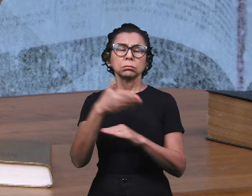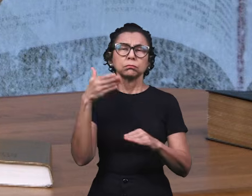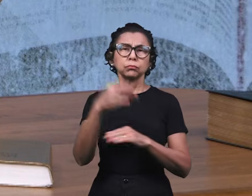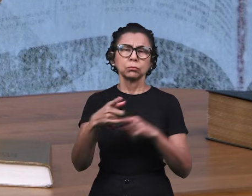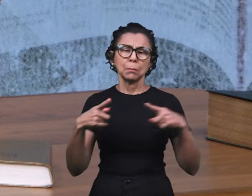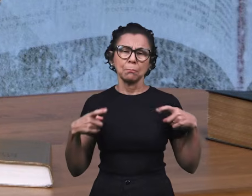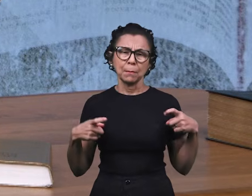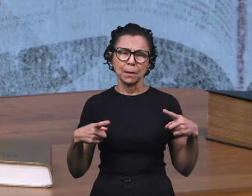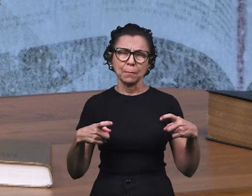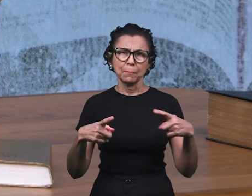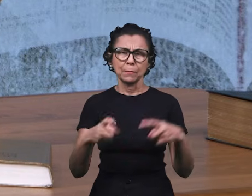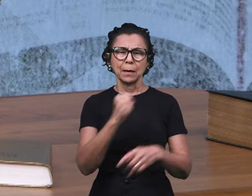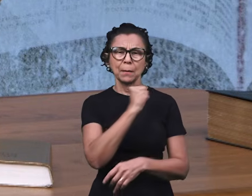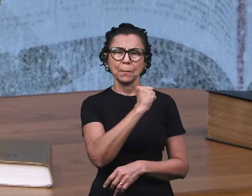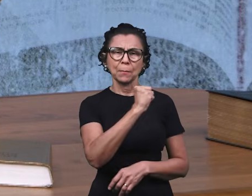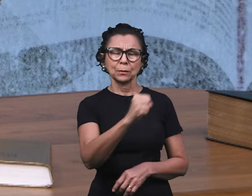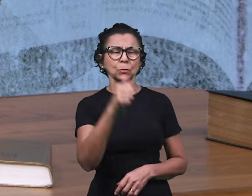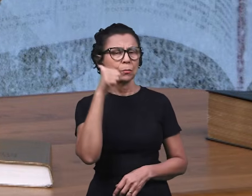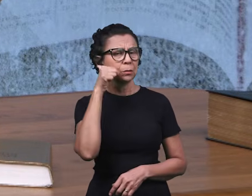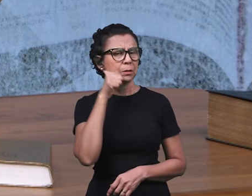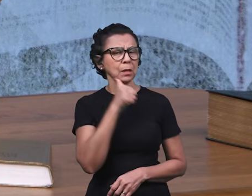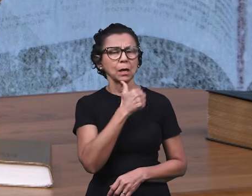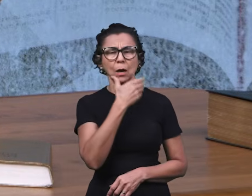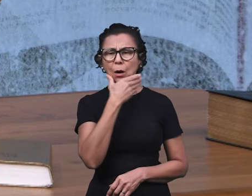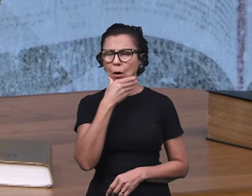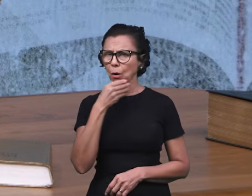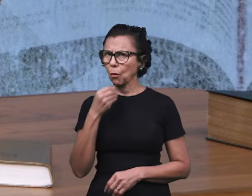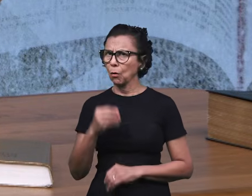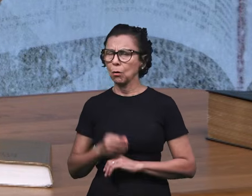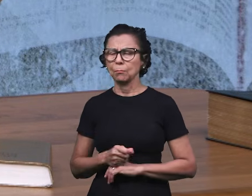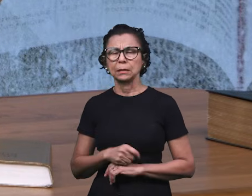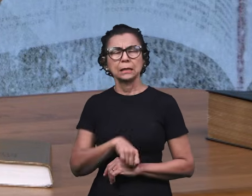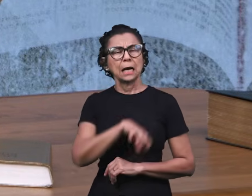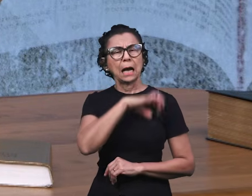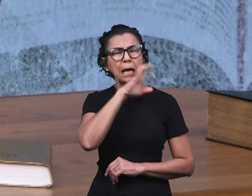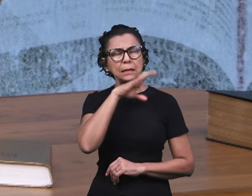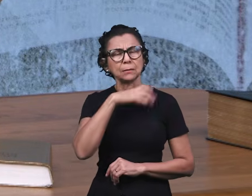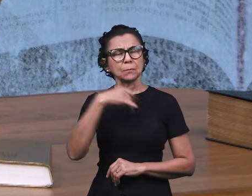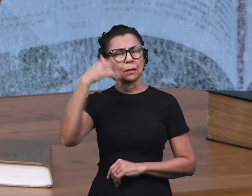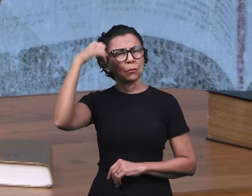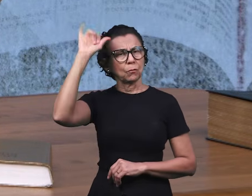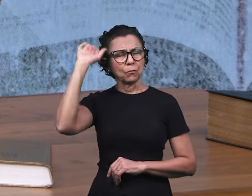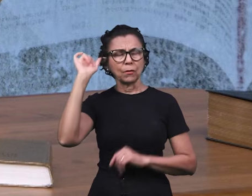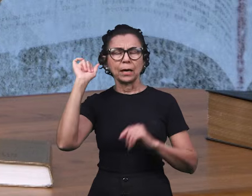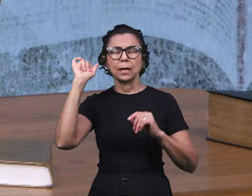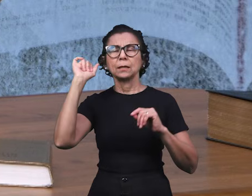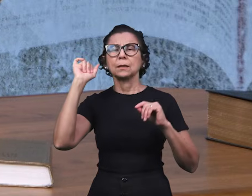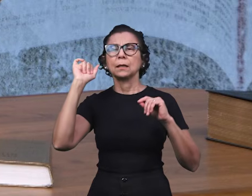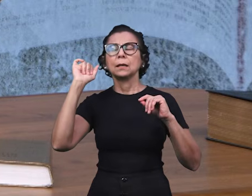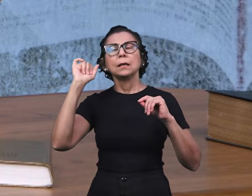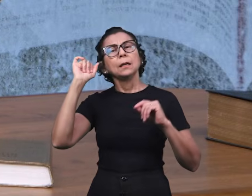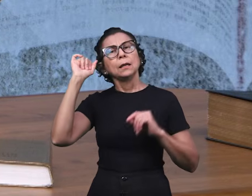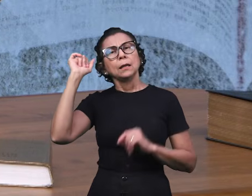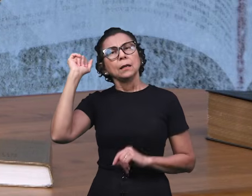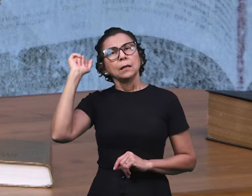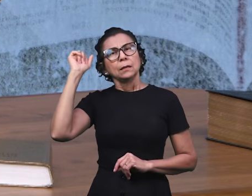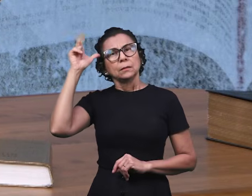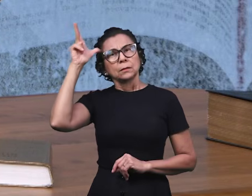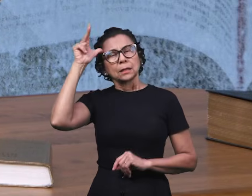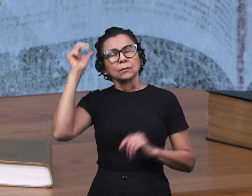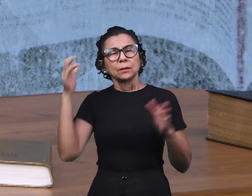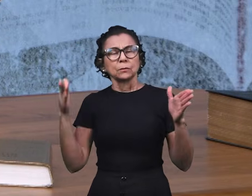a homem, nem a mulher, e tomava as ovelhas e vacas e jumentos e camelos e